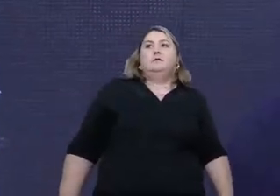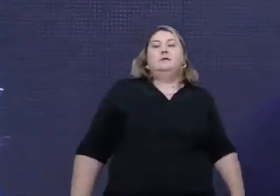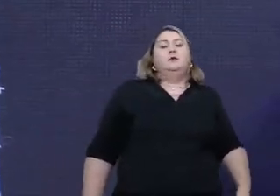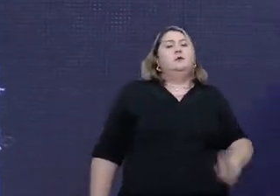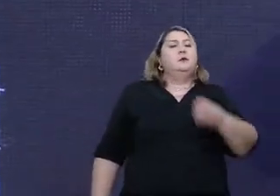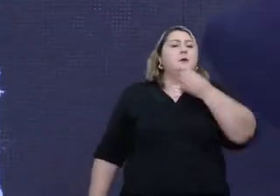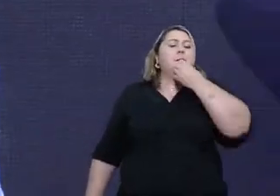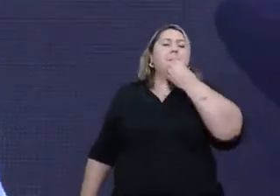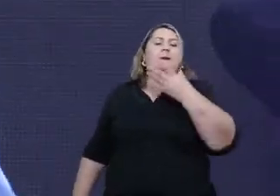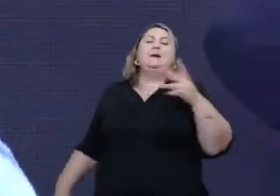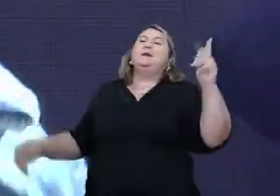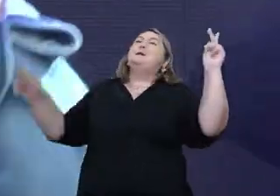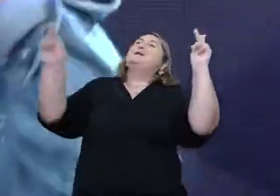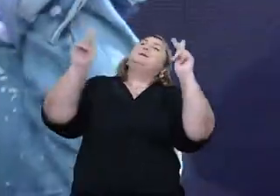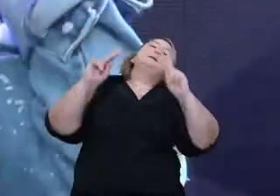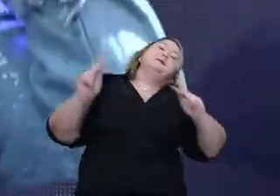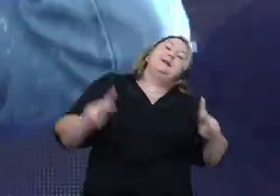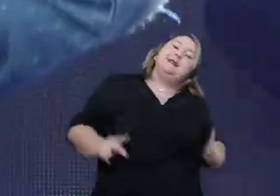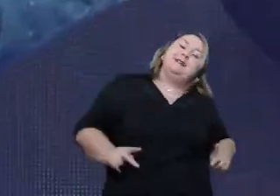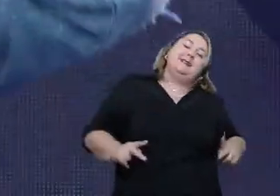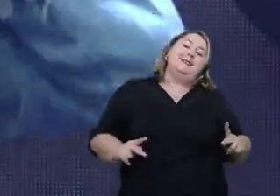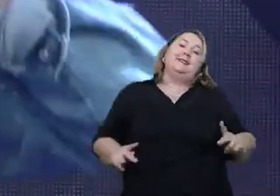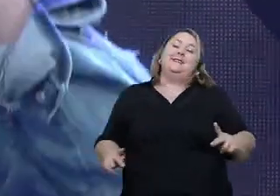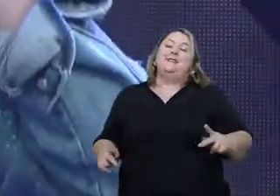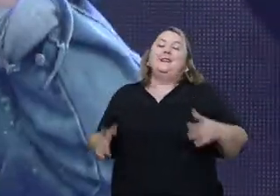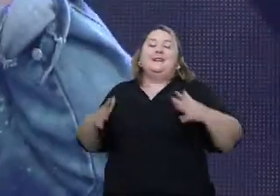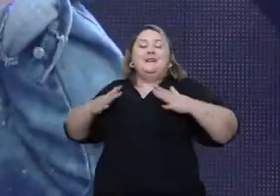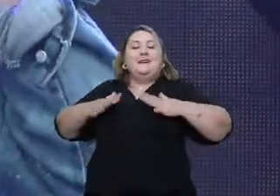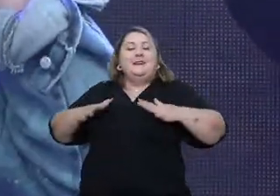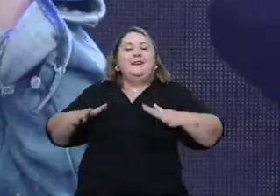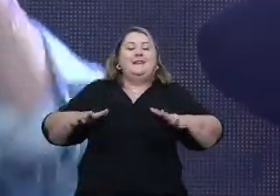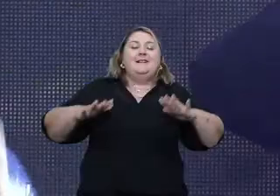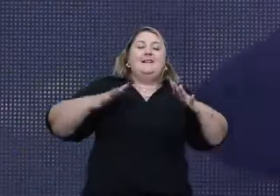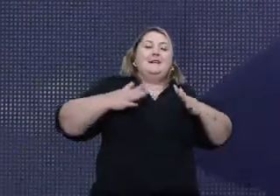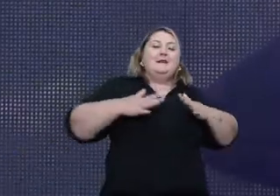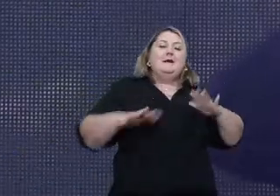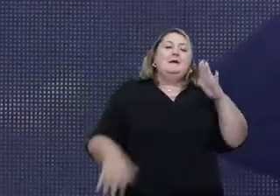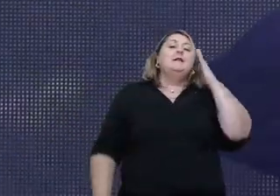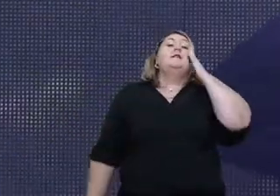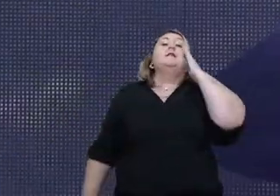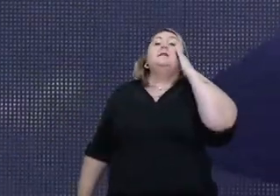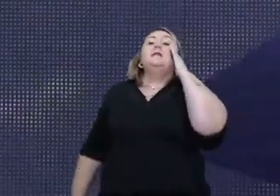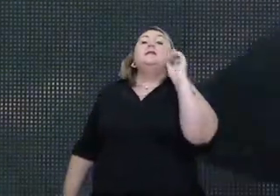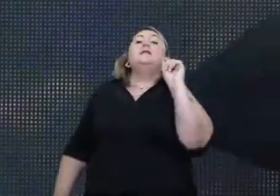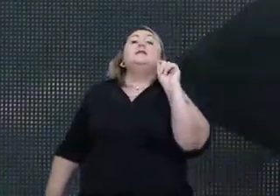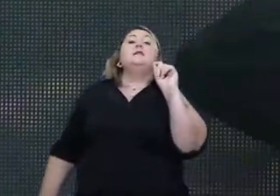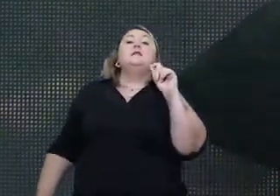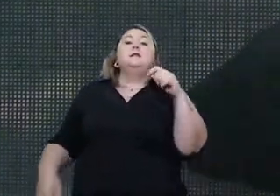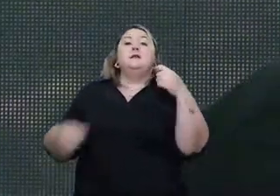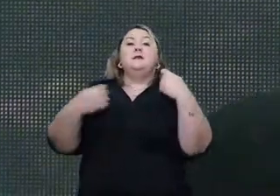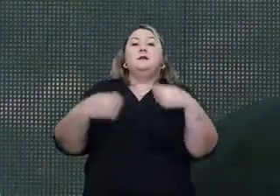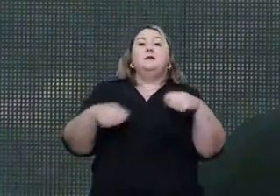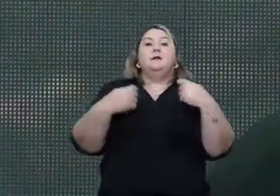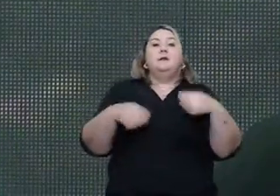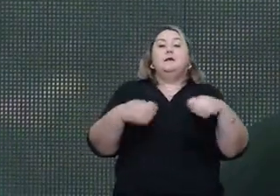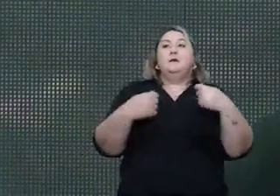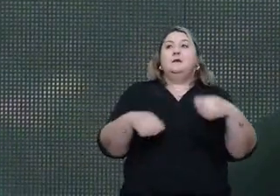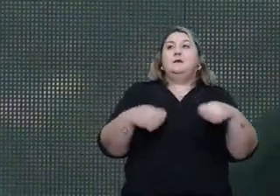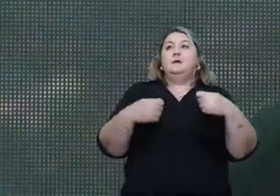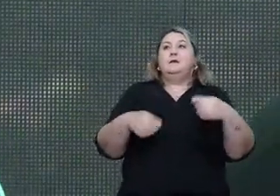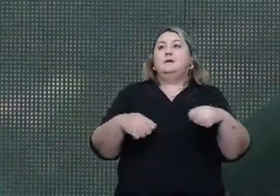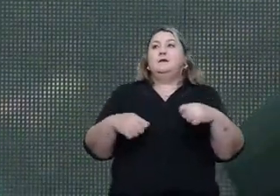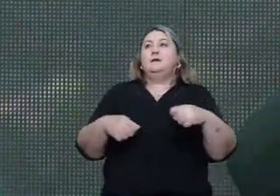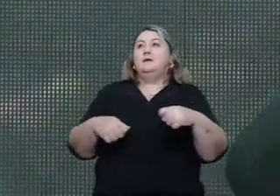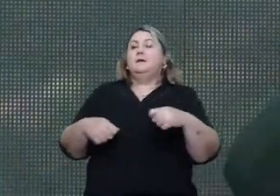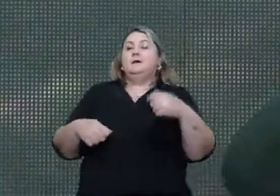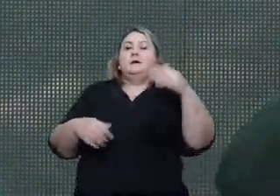Como é bom essa paz, esse espírito calmo, sereno, para que a gente entenda mesmo que precisamos disso dentro das nossas